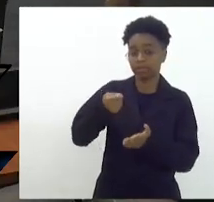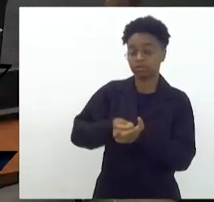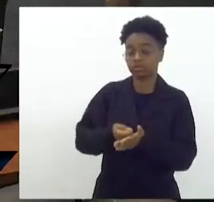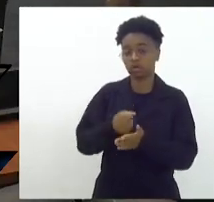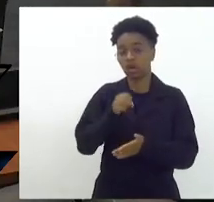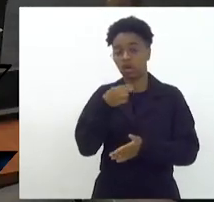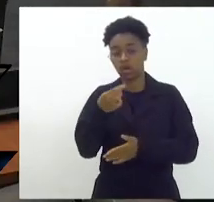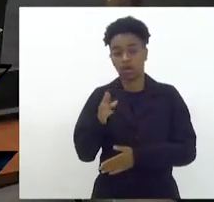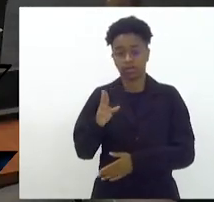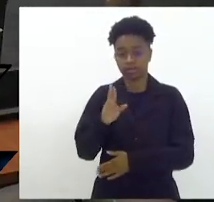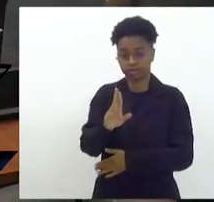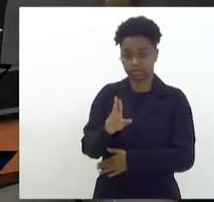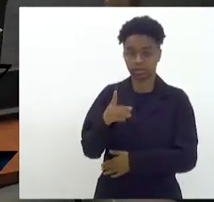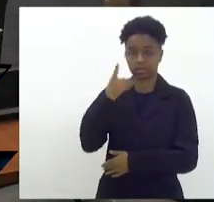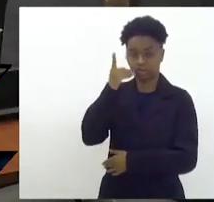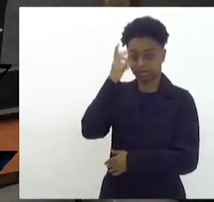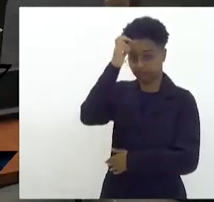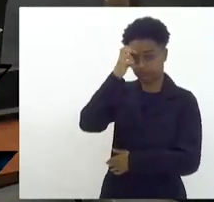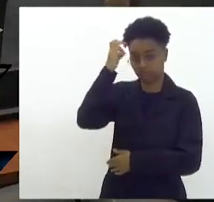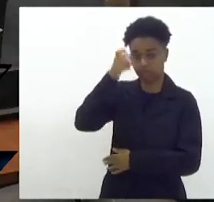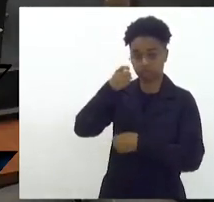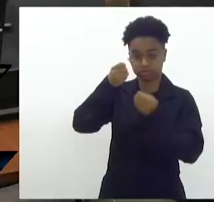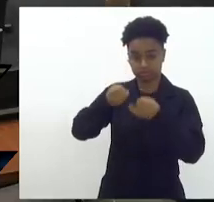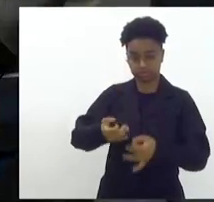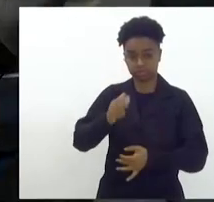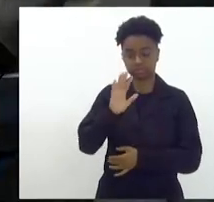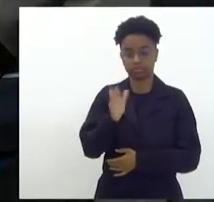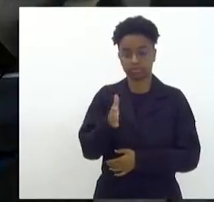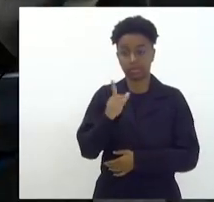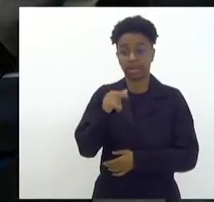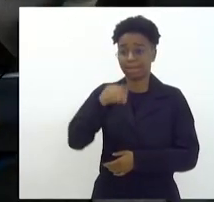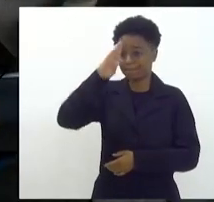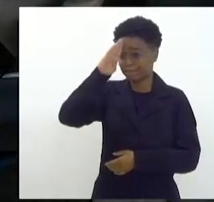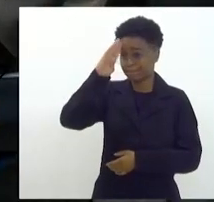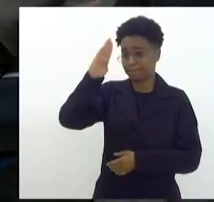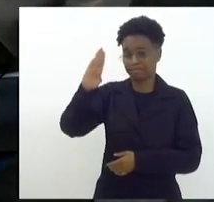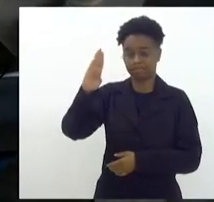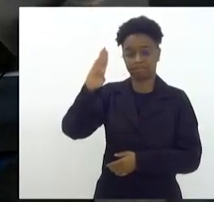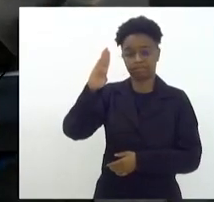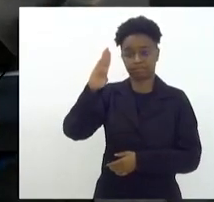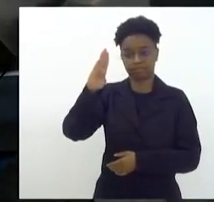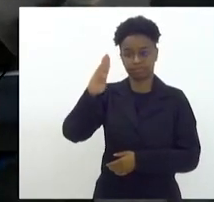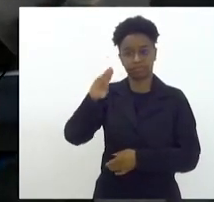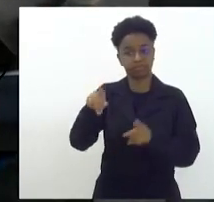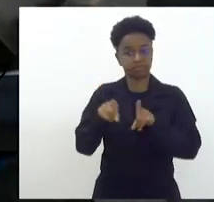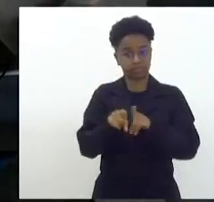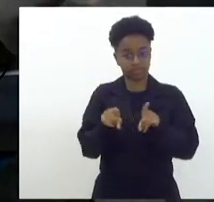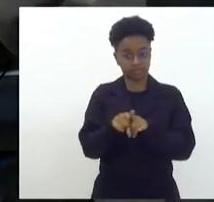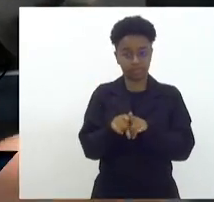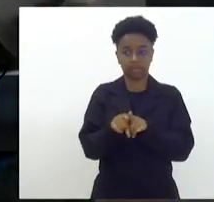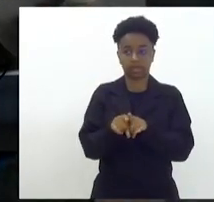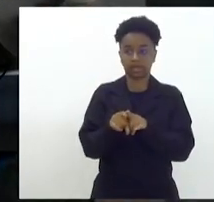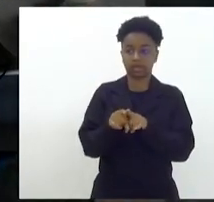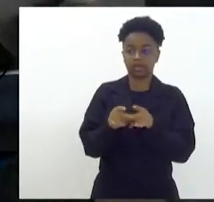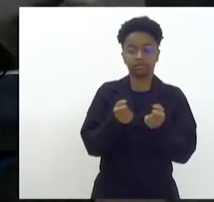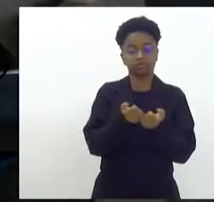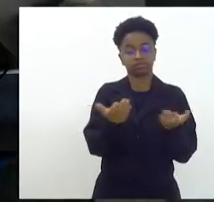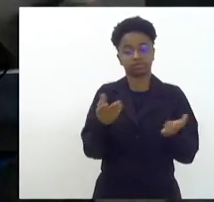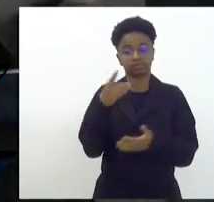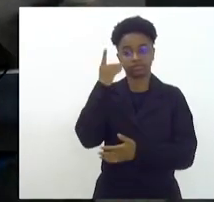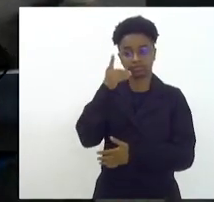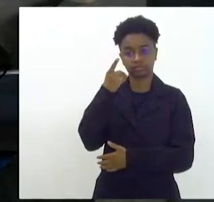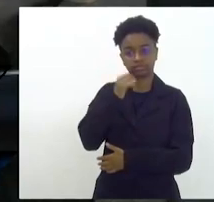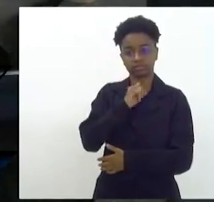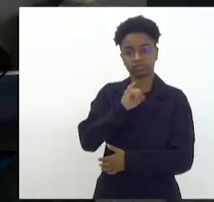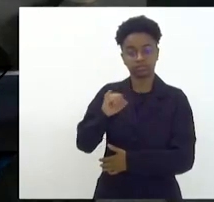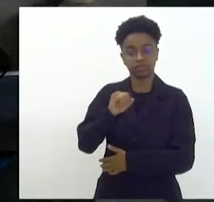Como disse muito bem a deputada Veronica elas são fundamentais ainda mais aos deputados que não são